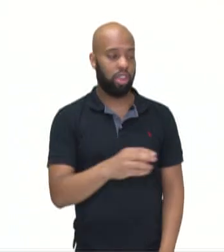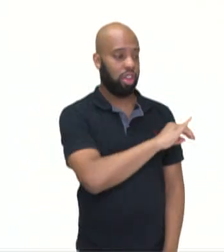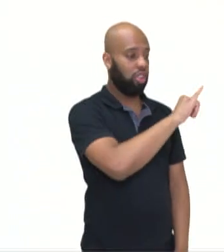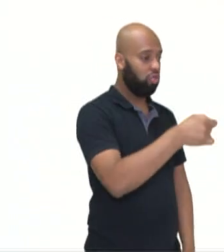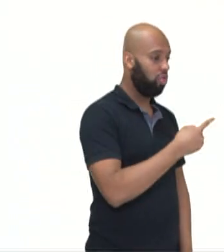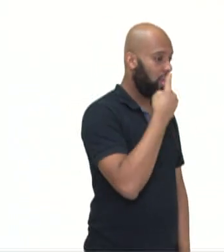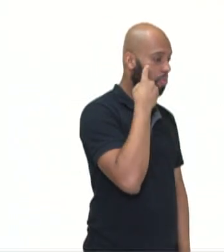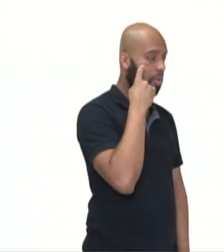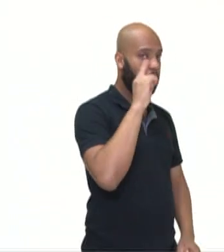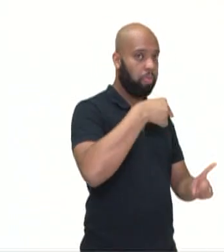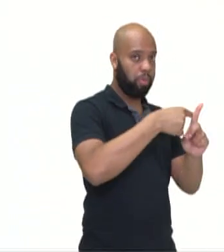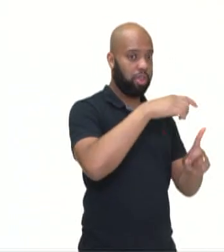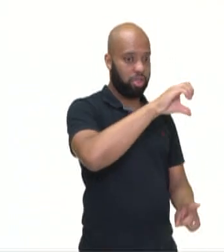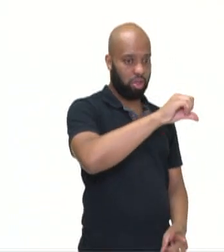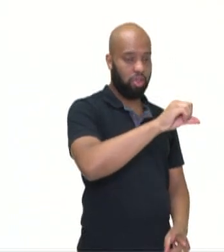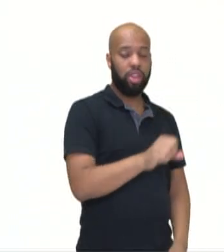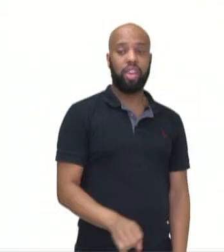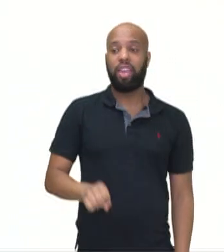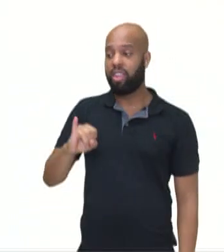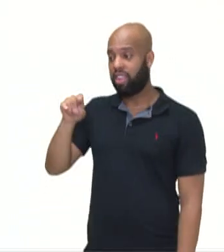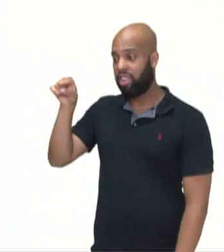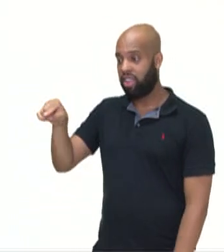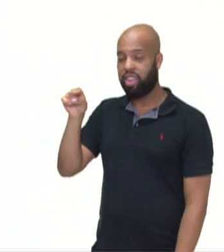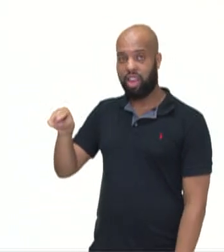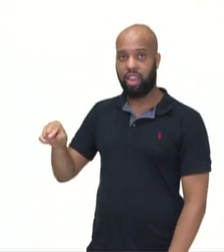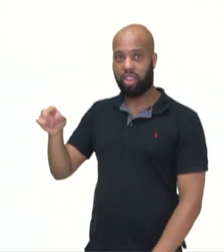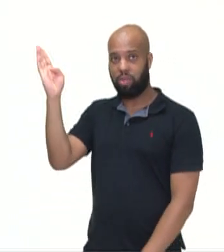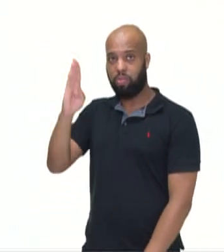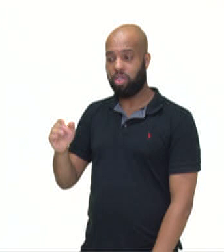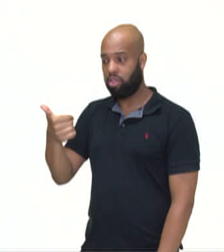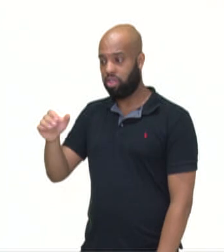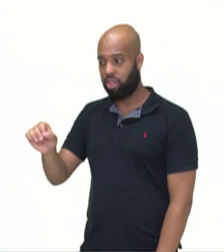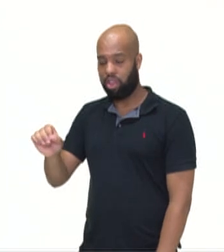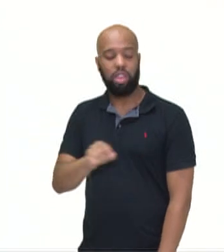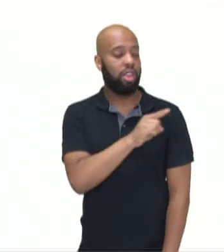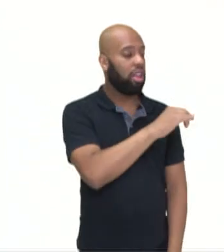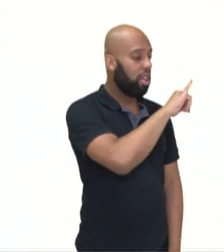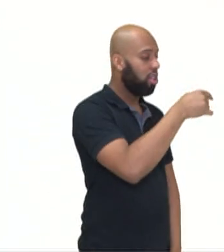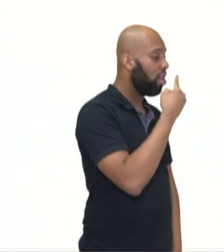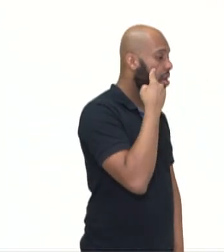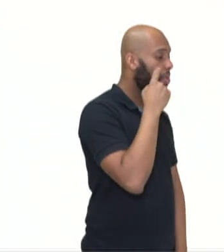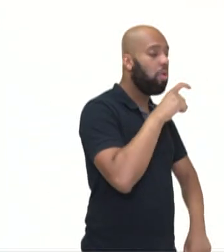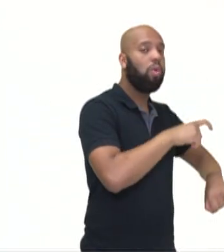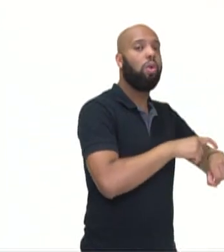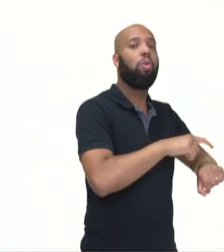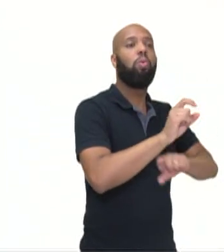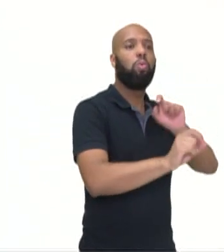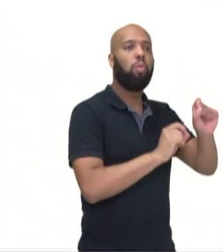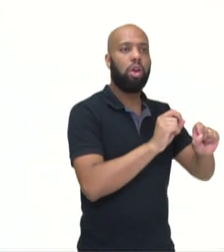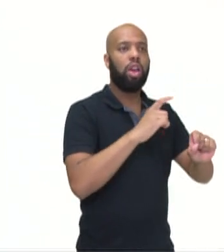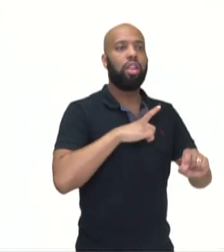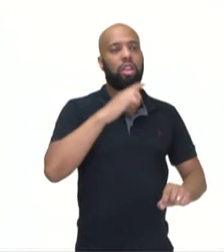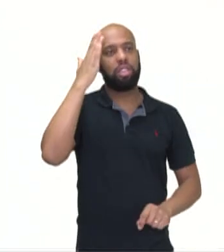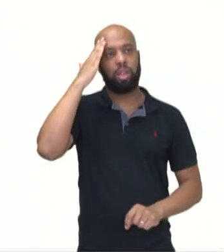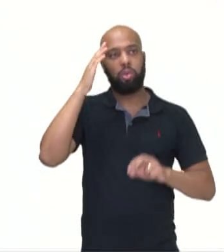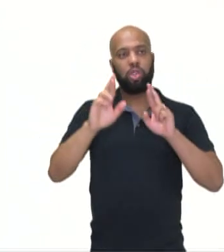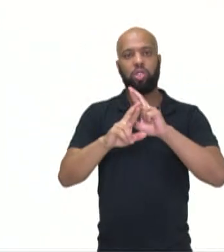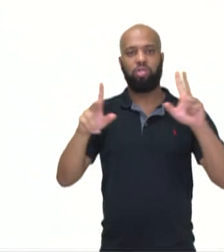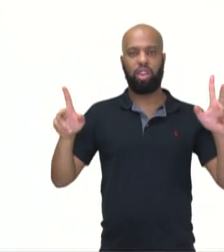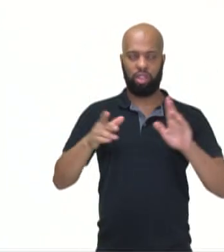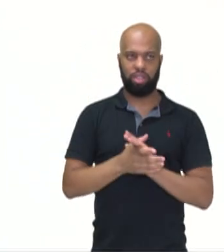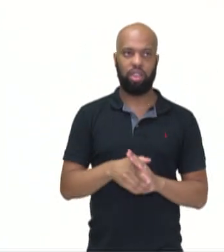mais 9. Se em Brasília for 10 horas, que horário será no Japão? Então, nós temos que primeiro calcular a diferença entre os fusos.